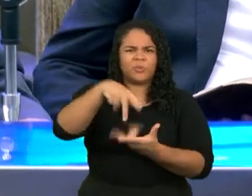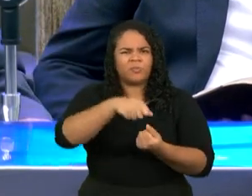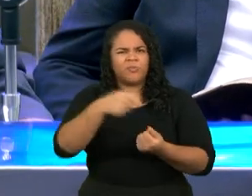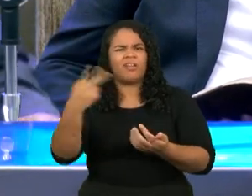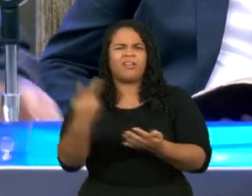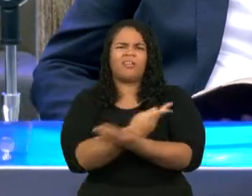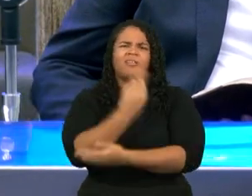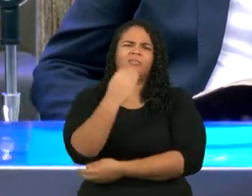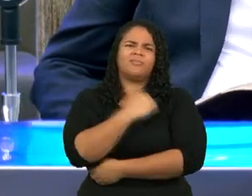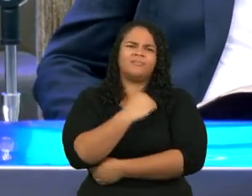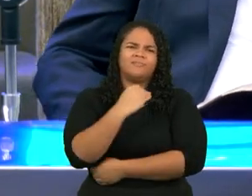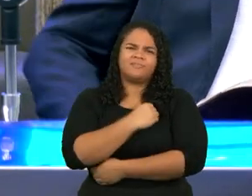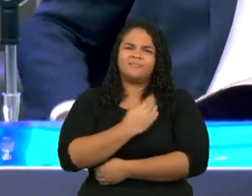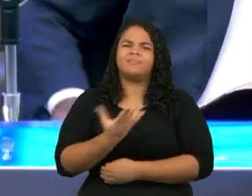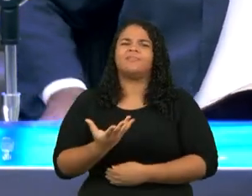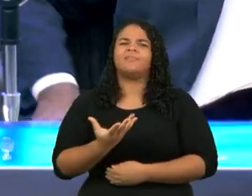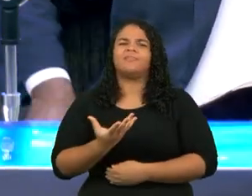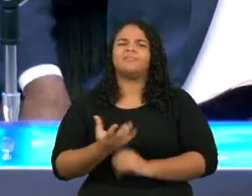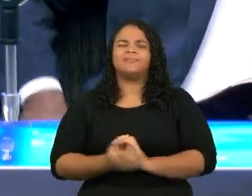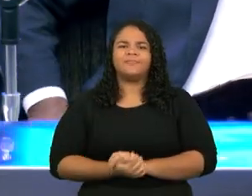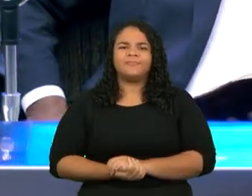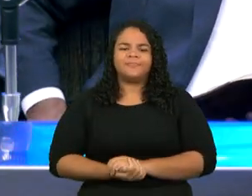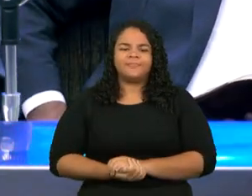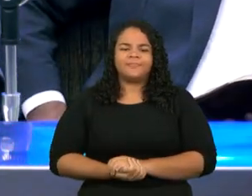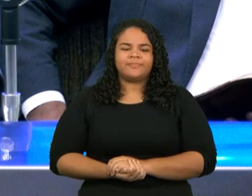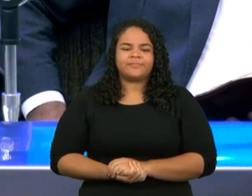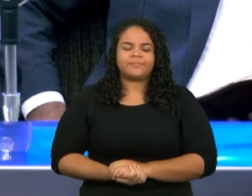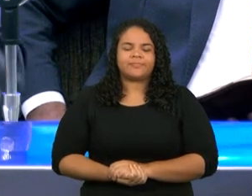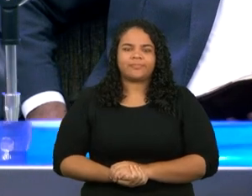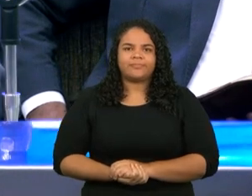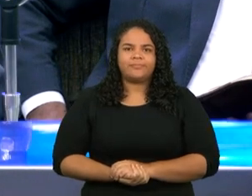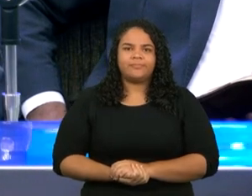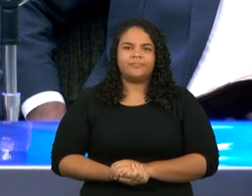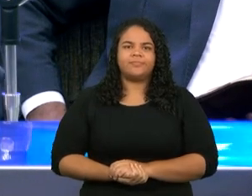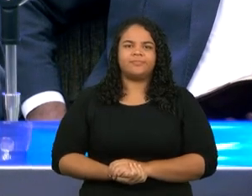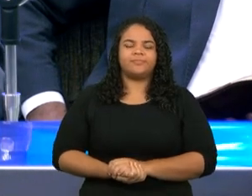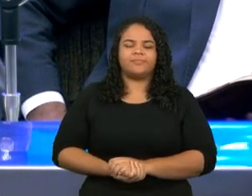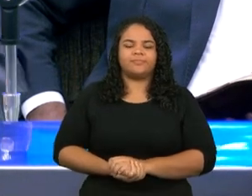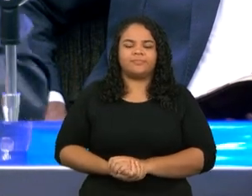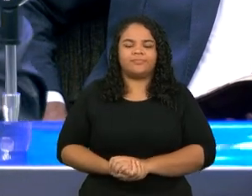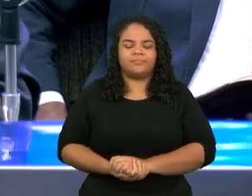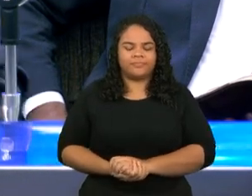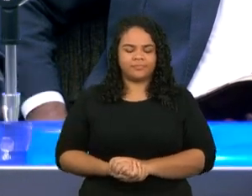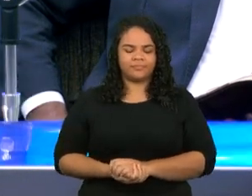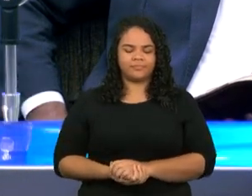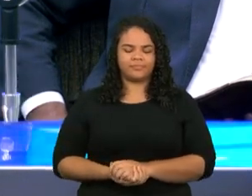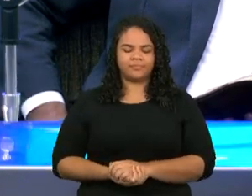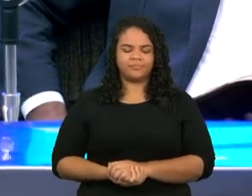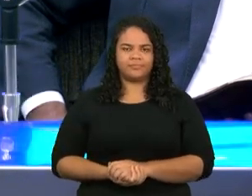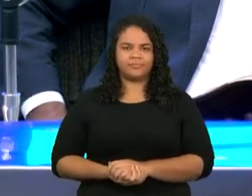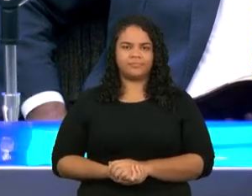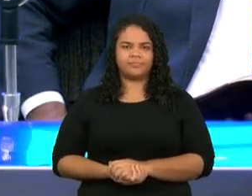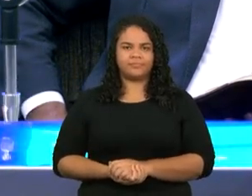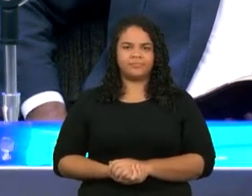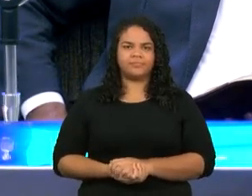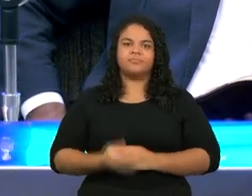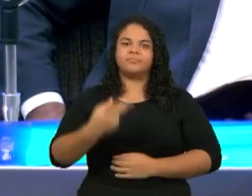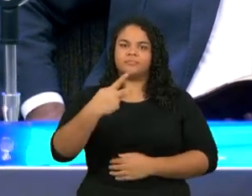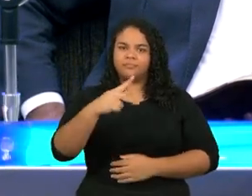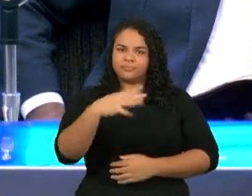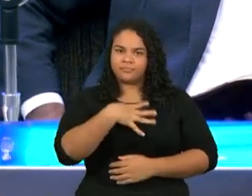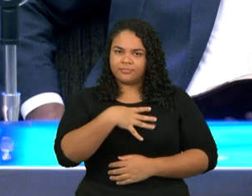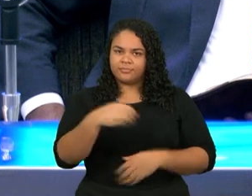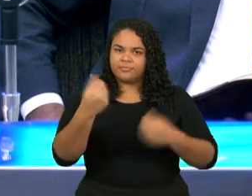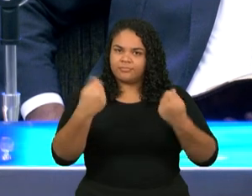ela não pode viver diferente a sua casa os seus filhos não podem viver diferente desse modelo